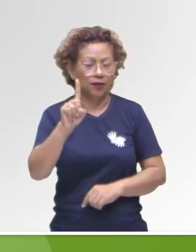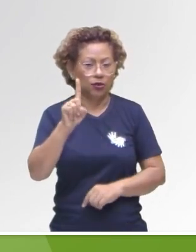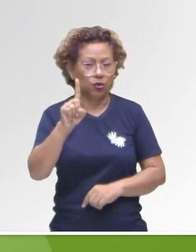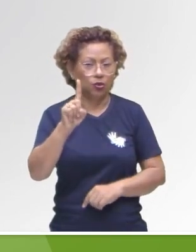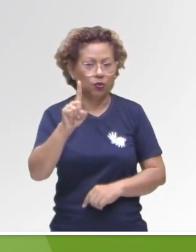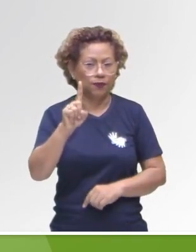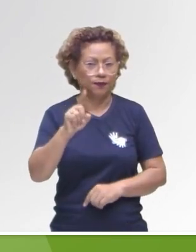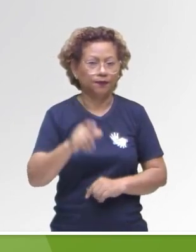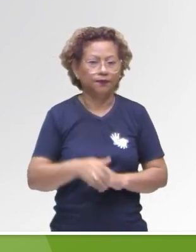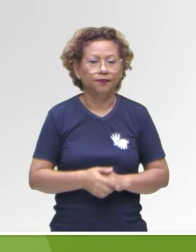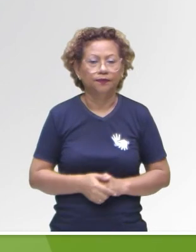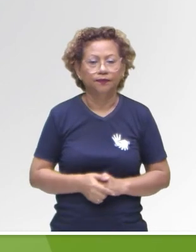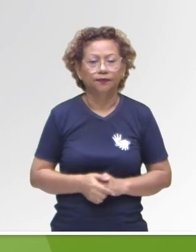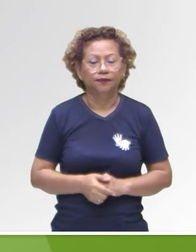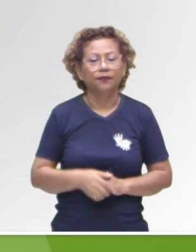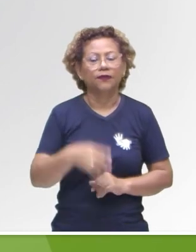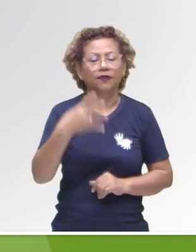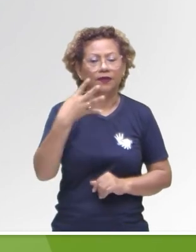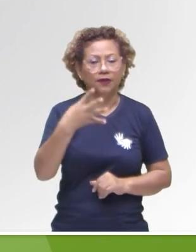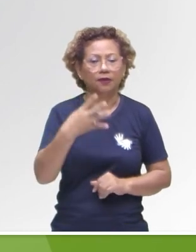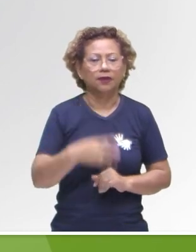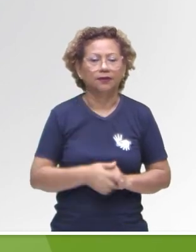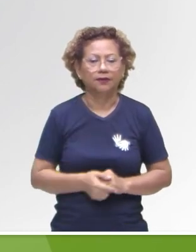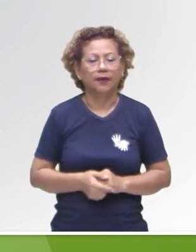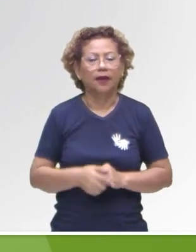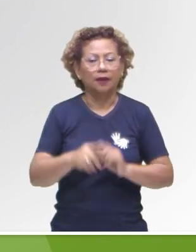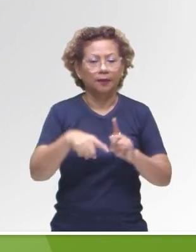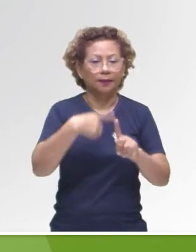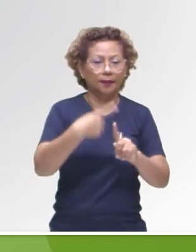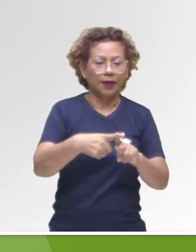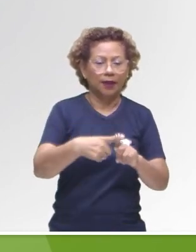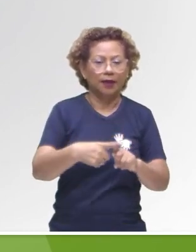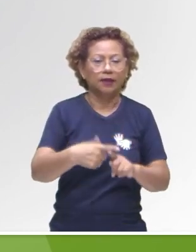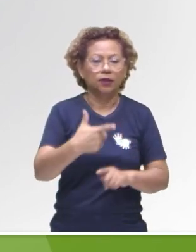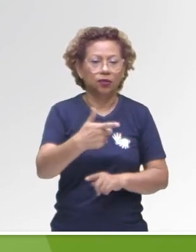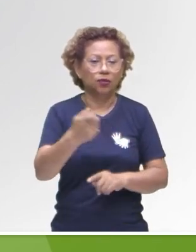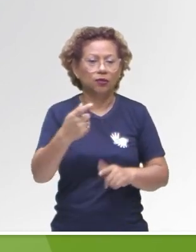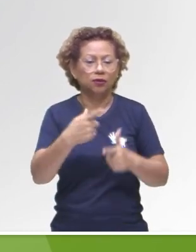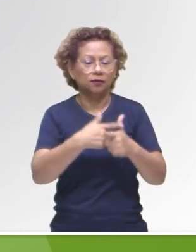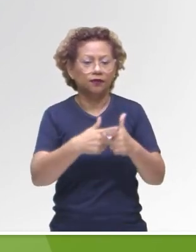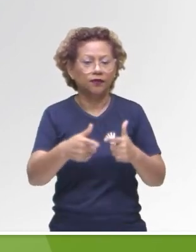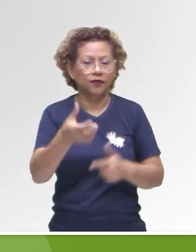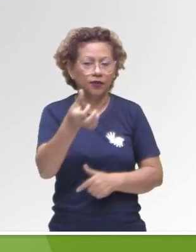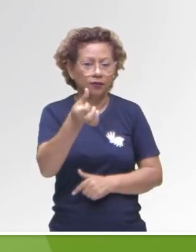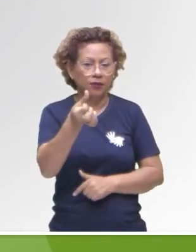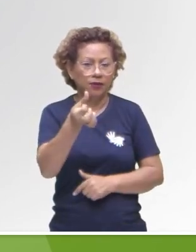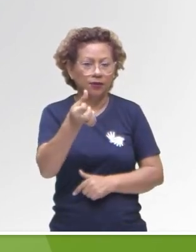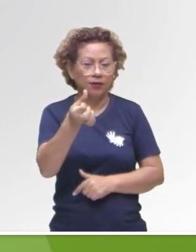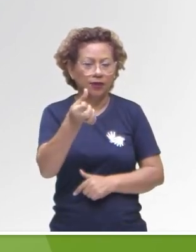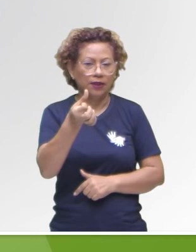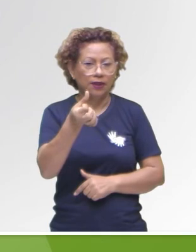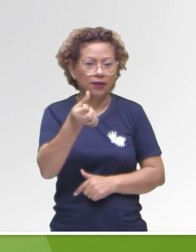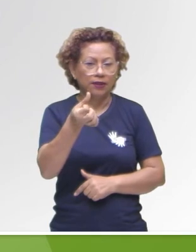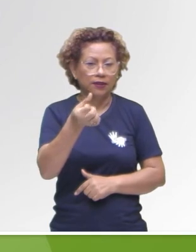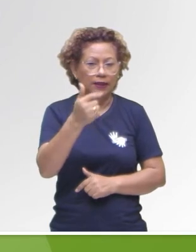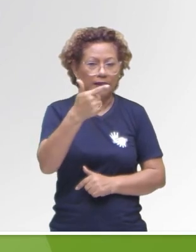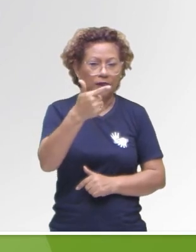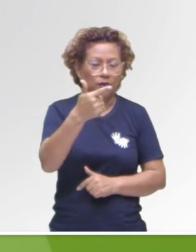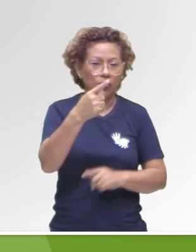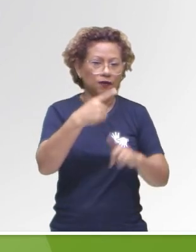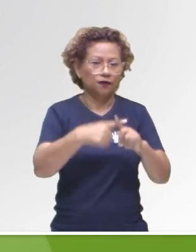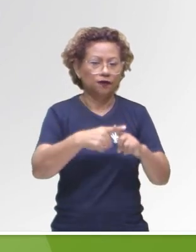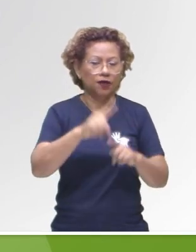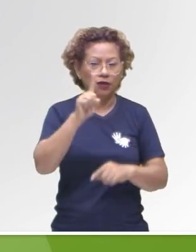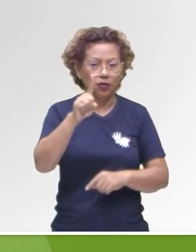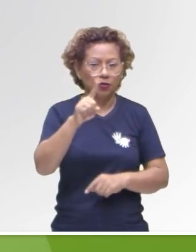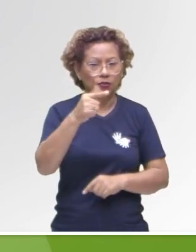multiplico 4 vezes 1 e coloco aqui. Mais 12 dividido por 6 é 2. 2